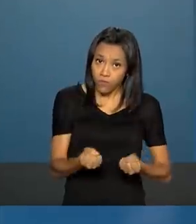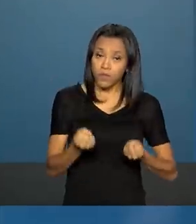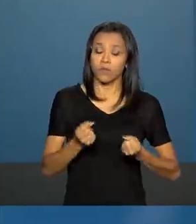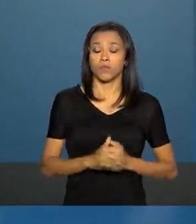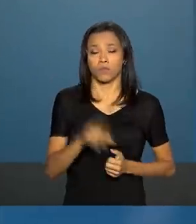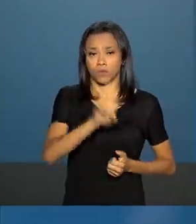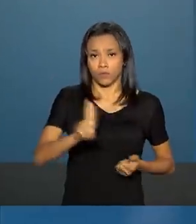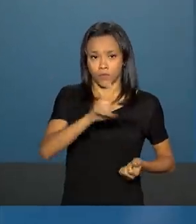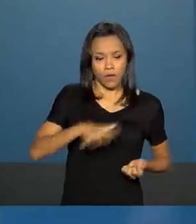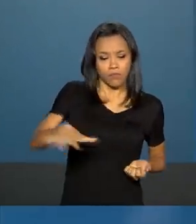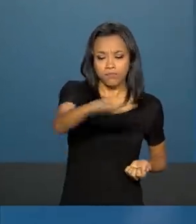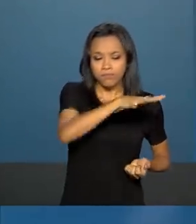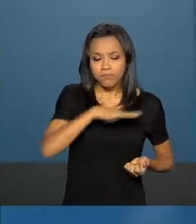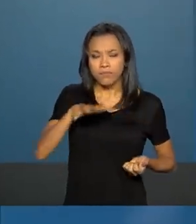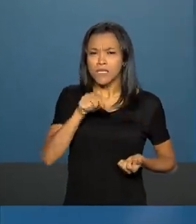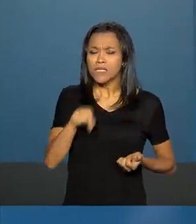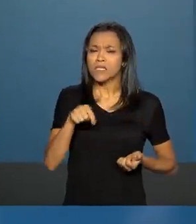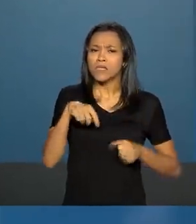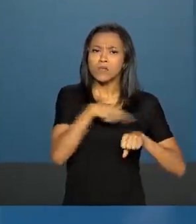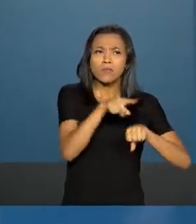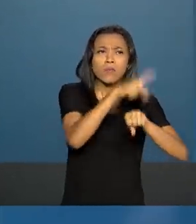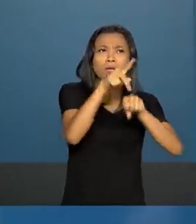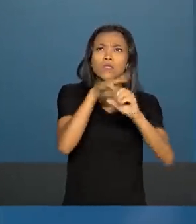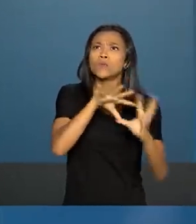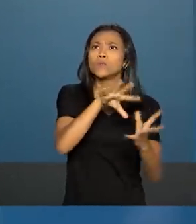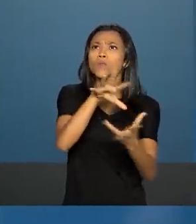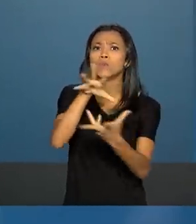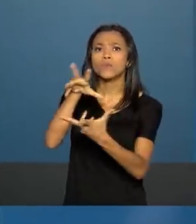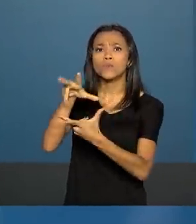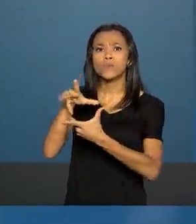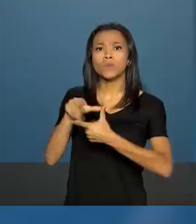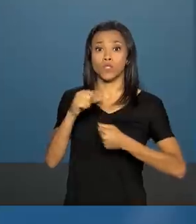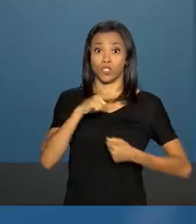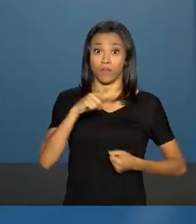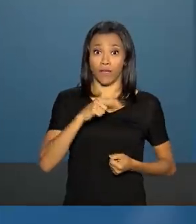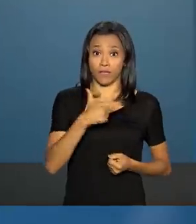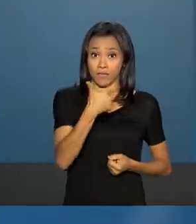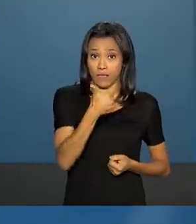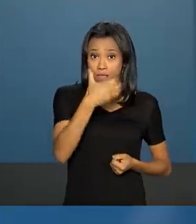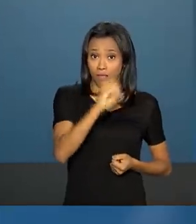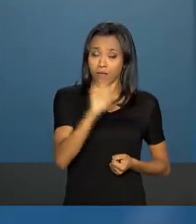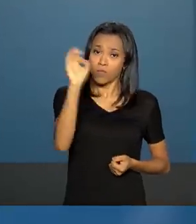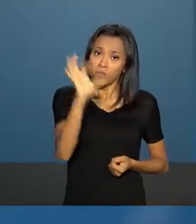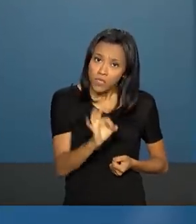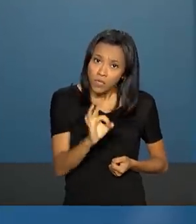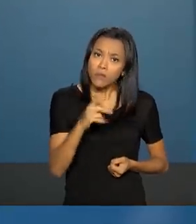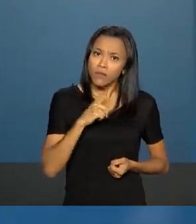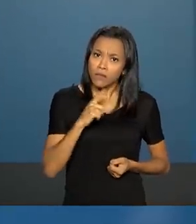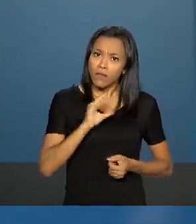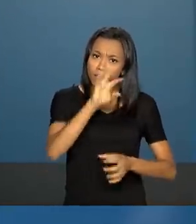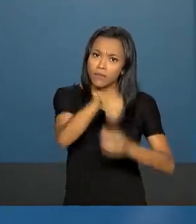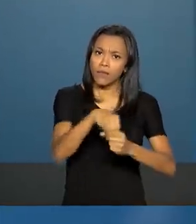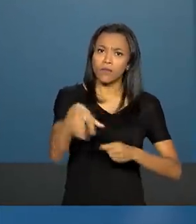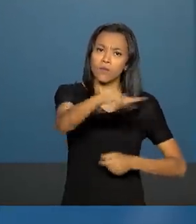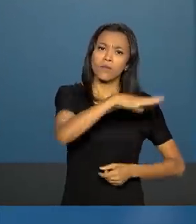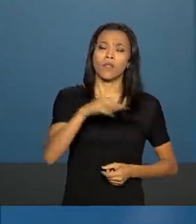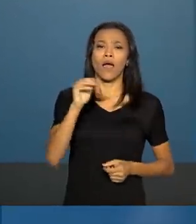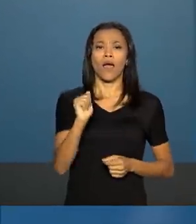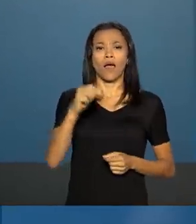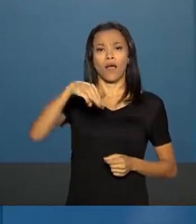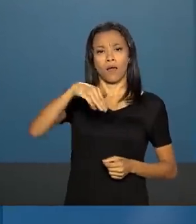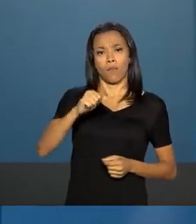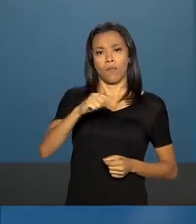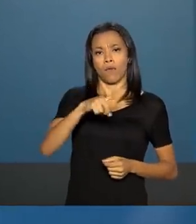Se qualquer um desses países, pelo mundo, tivesse 10% da riqueza que tem a Amazônia, eles